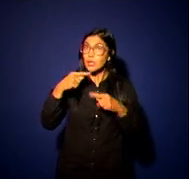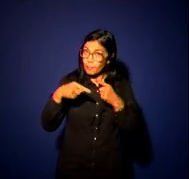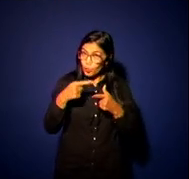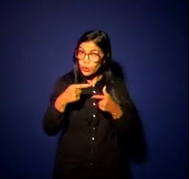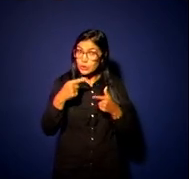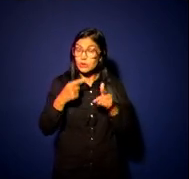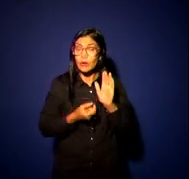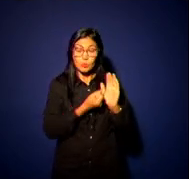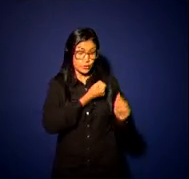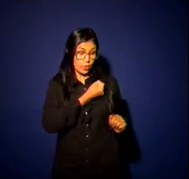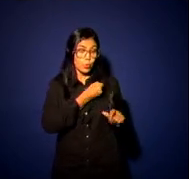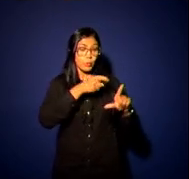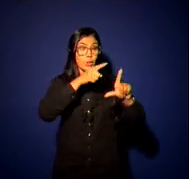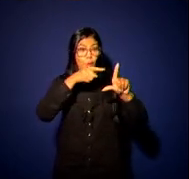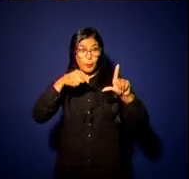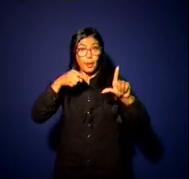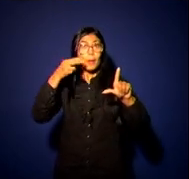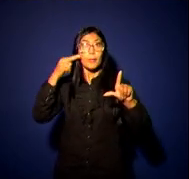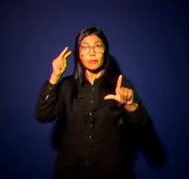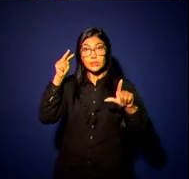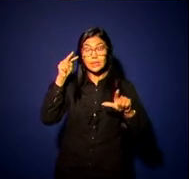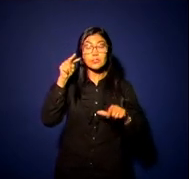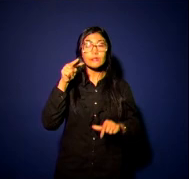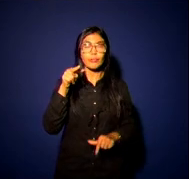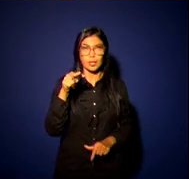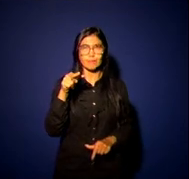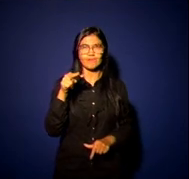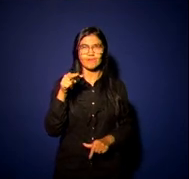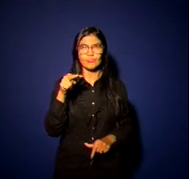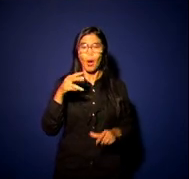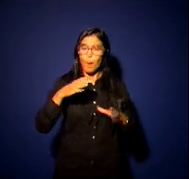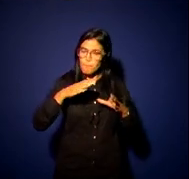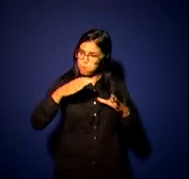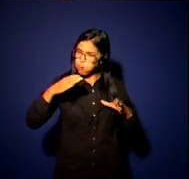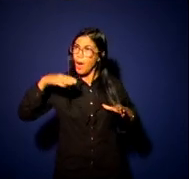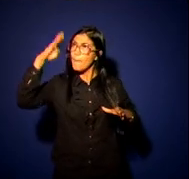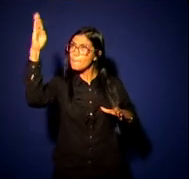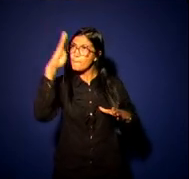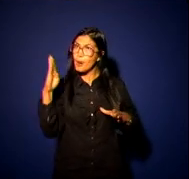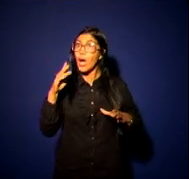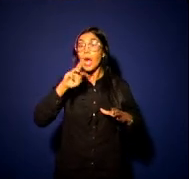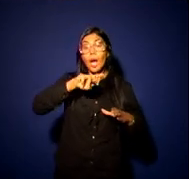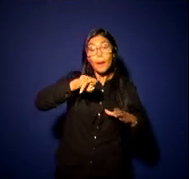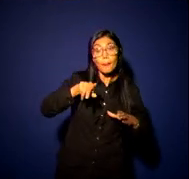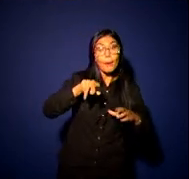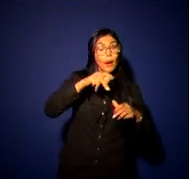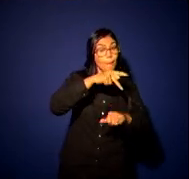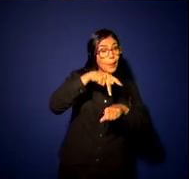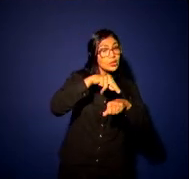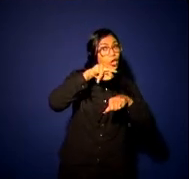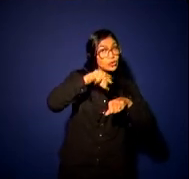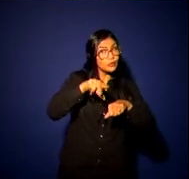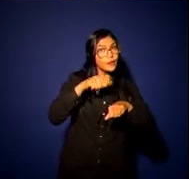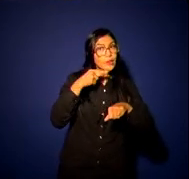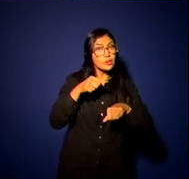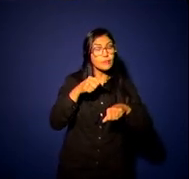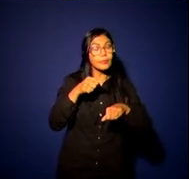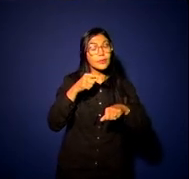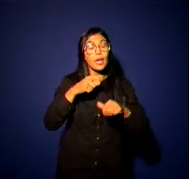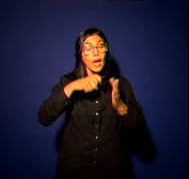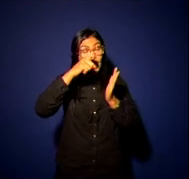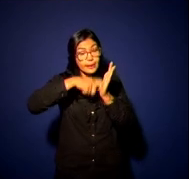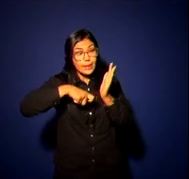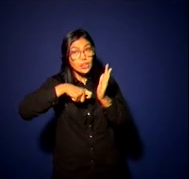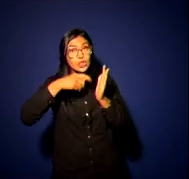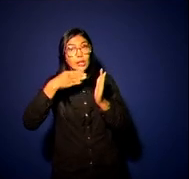vocês alguns números estatísticos para mostrar a grandiosidade do Brasil comparada a outros países e a taxa de fiscalização